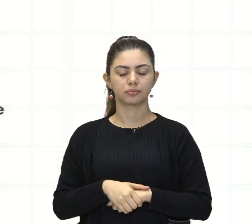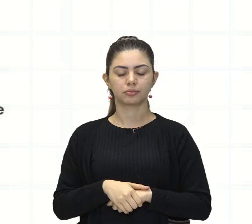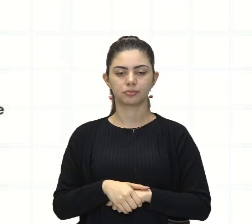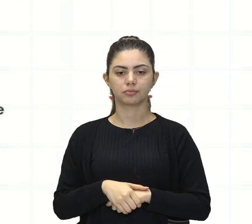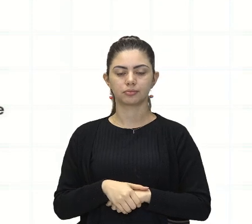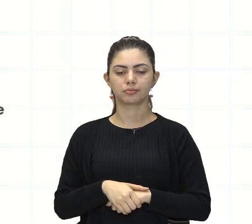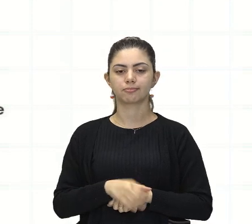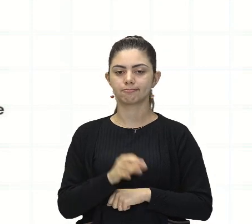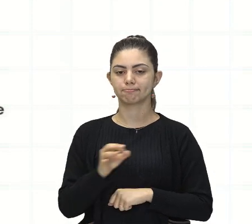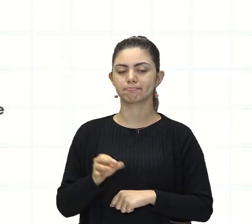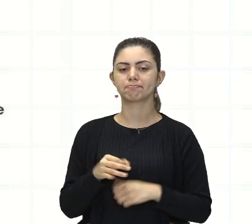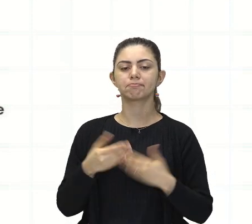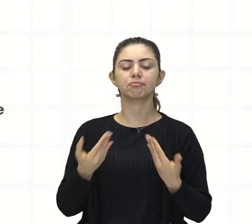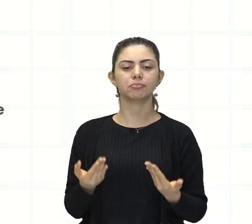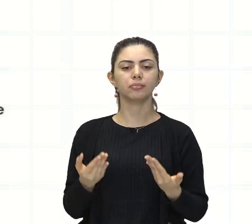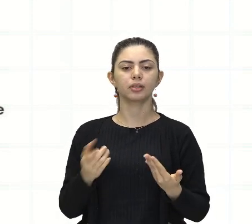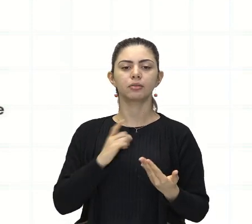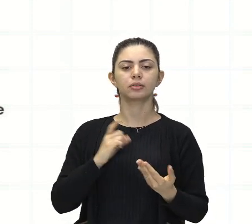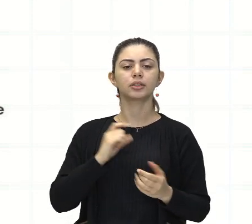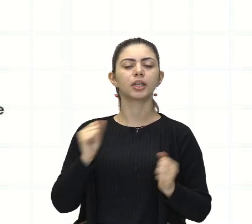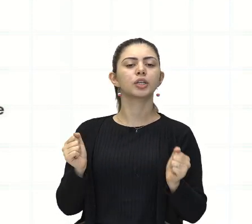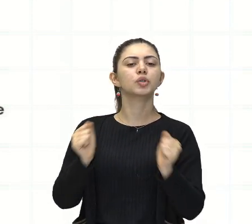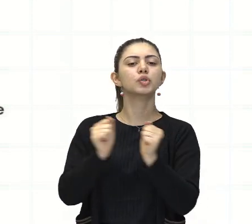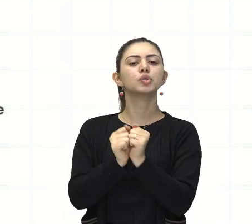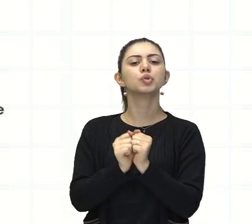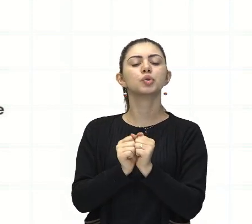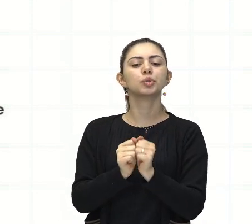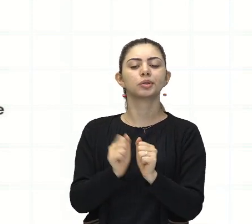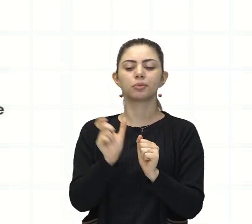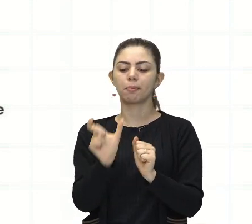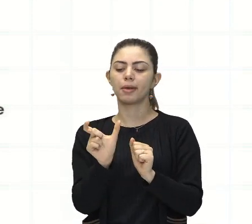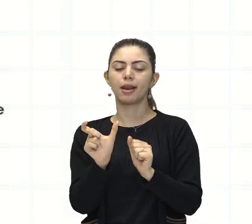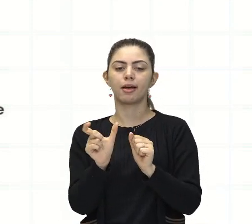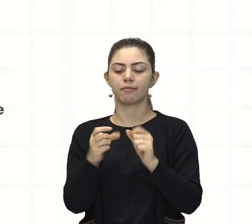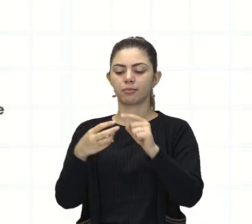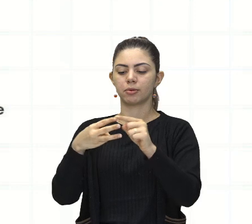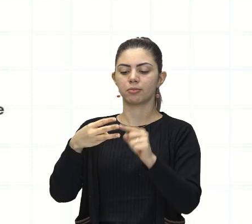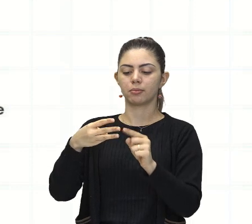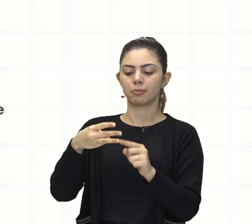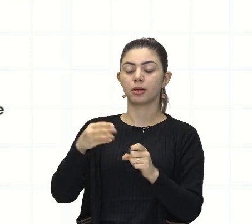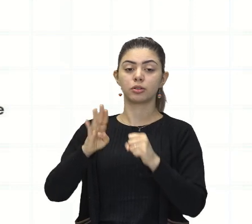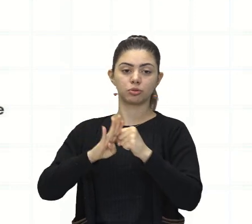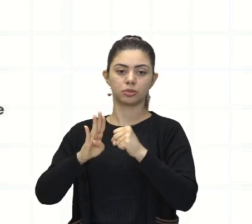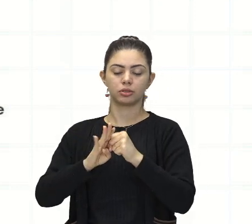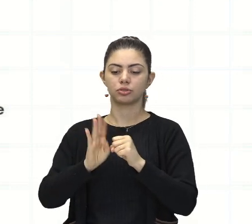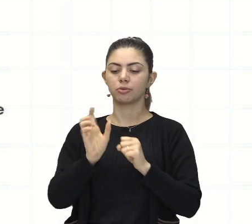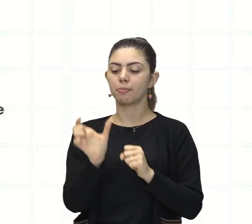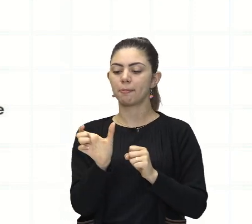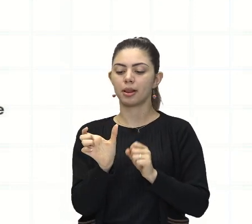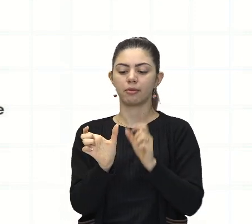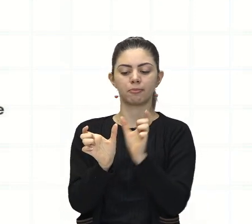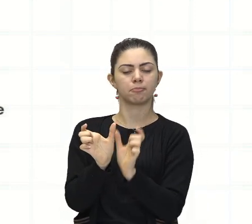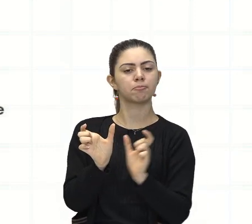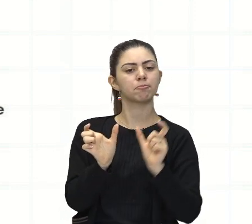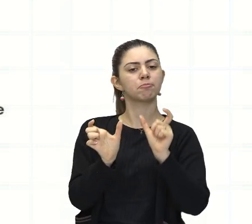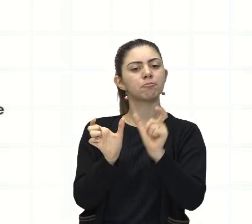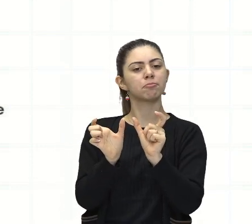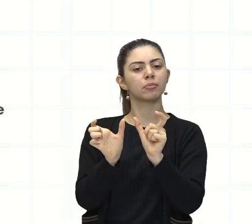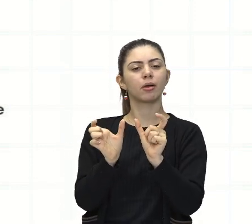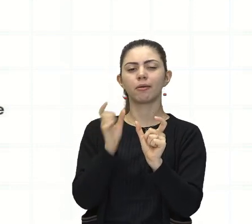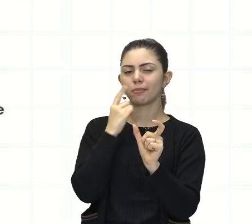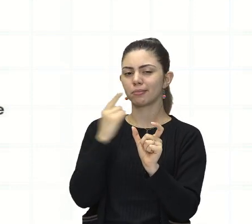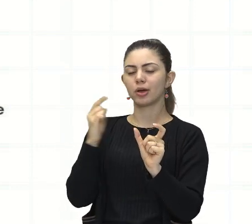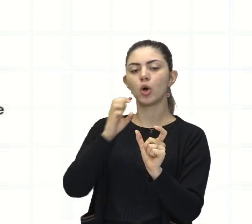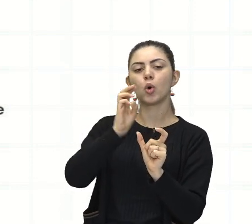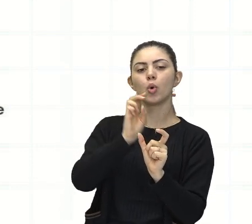substantivo. E quem está acompanhando esses substantivos, né? Um homem, um